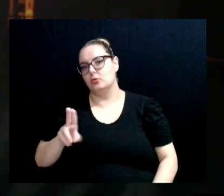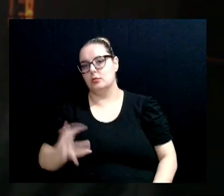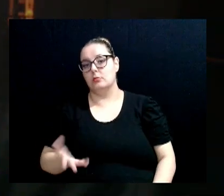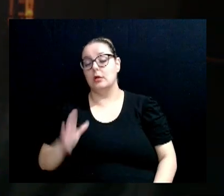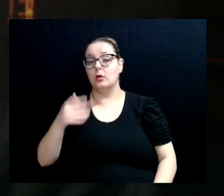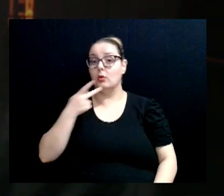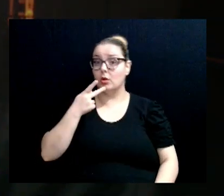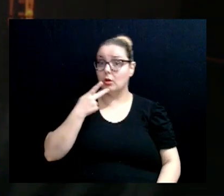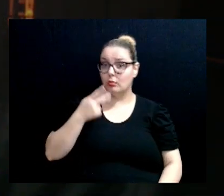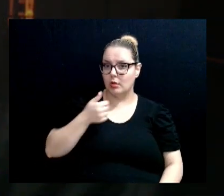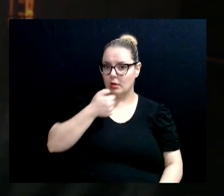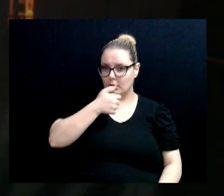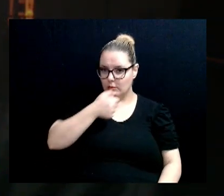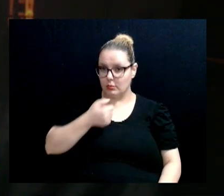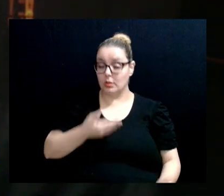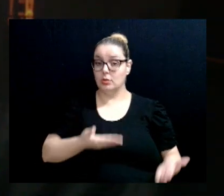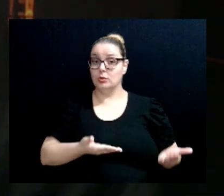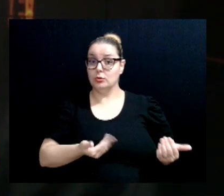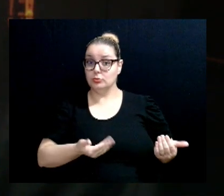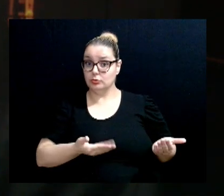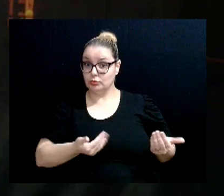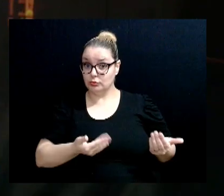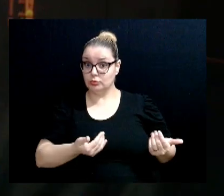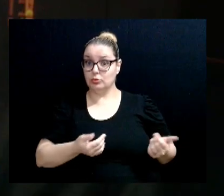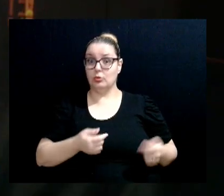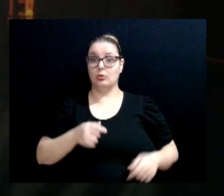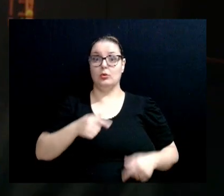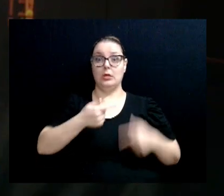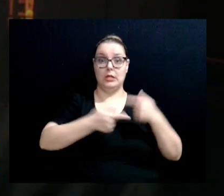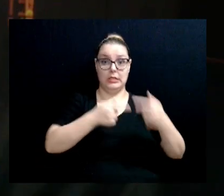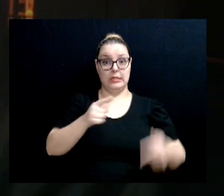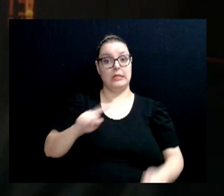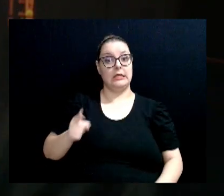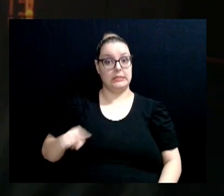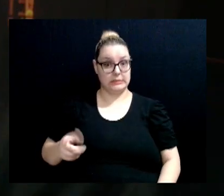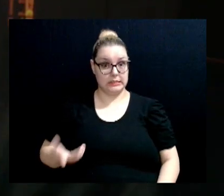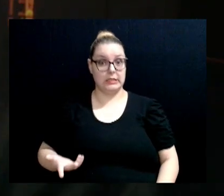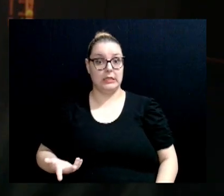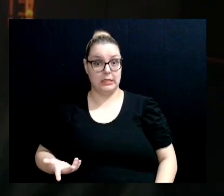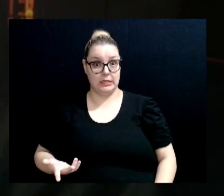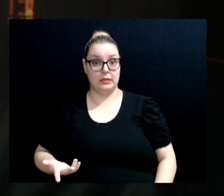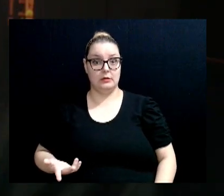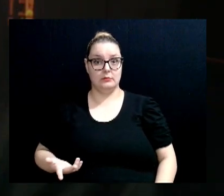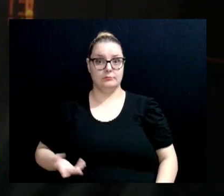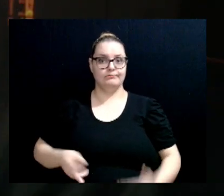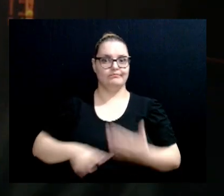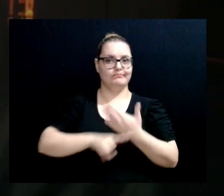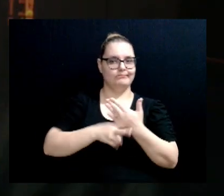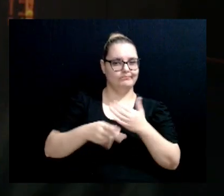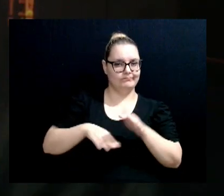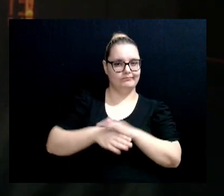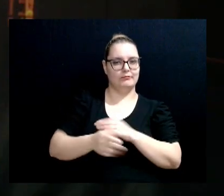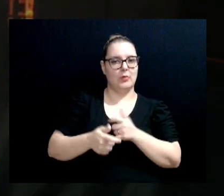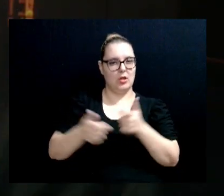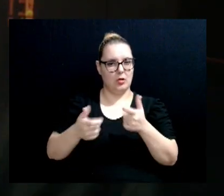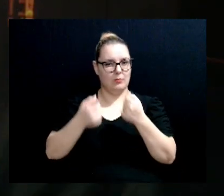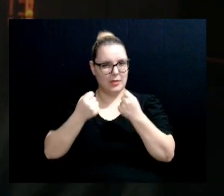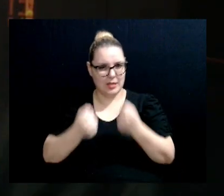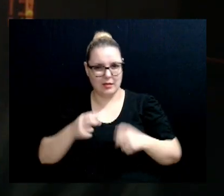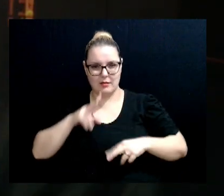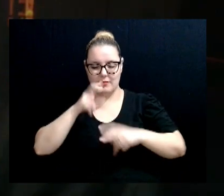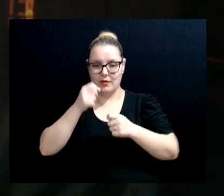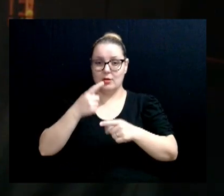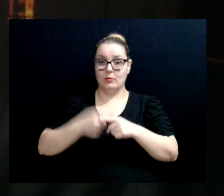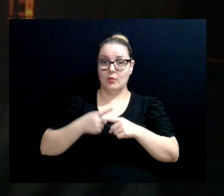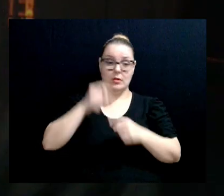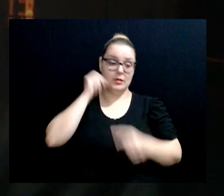dieta, os jovens, pessoal da geração Z, esse impacto ele costuma ser ainda mais forte, porque essa faixa